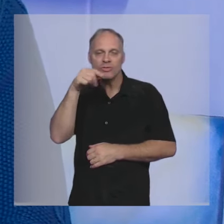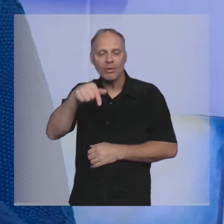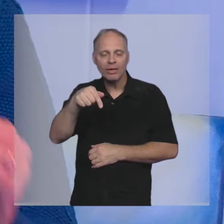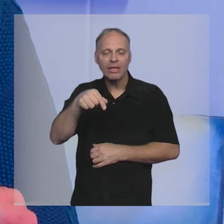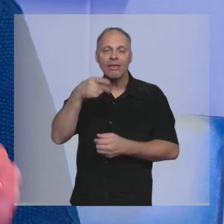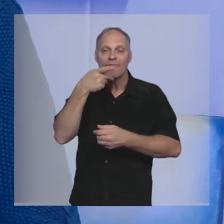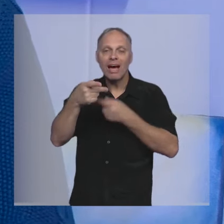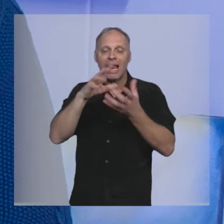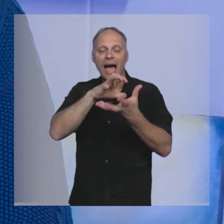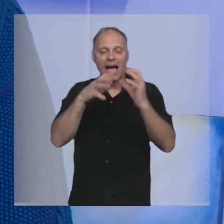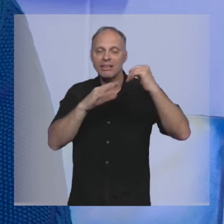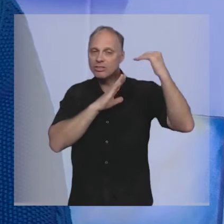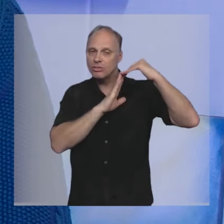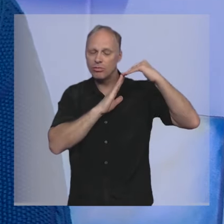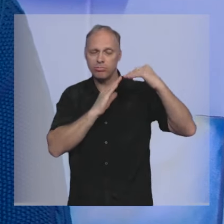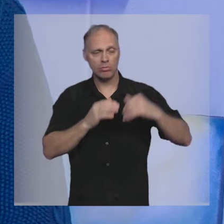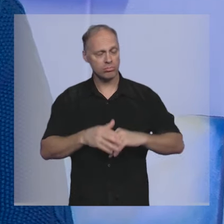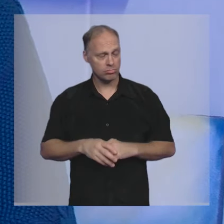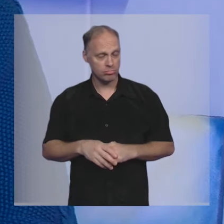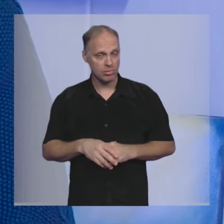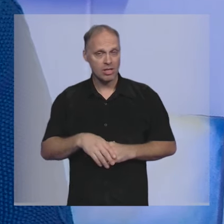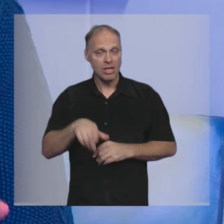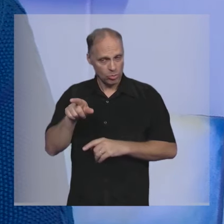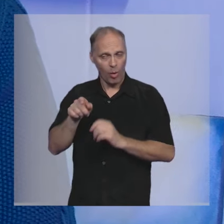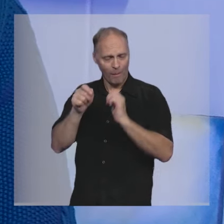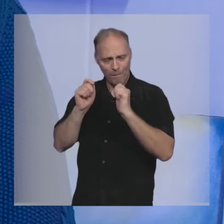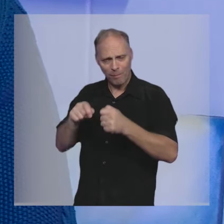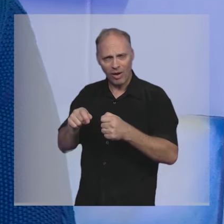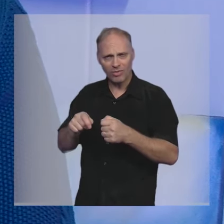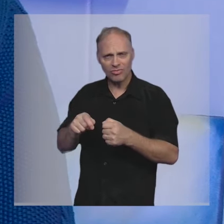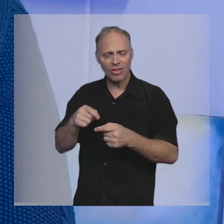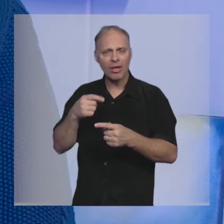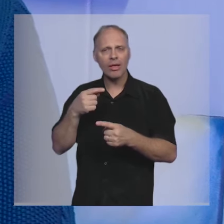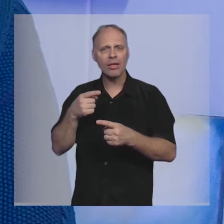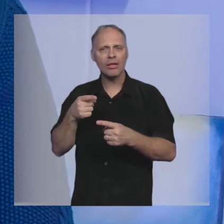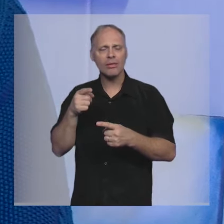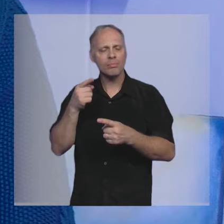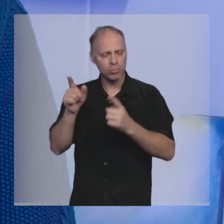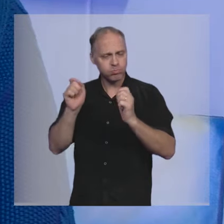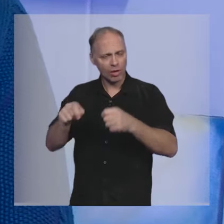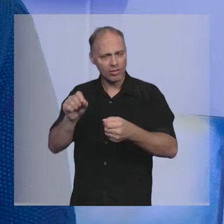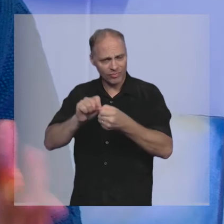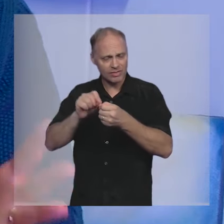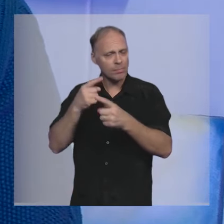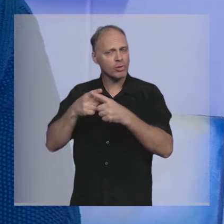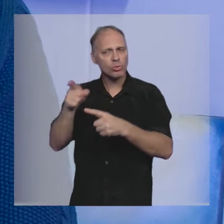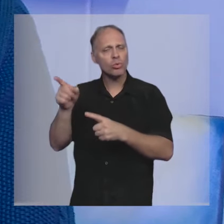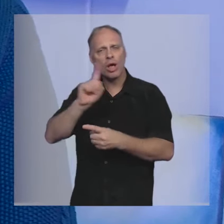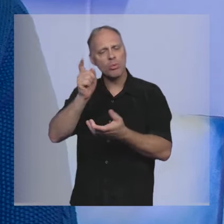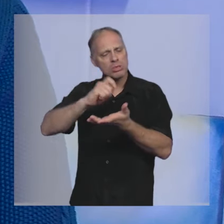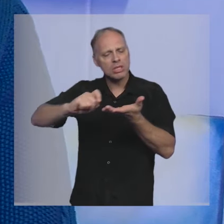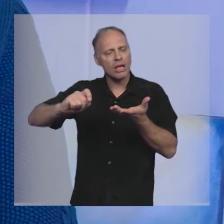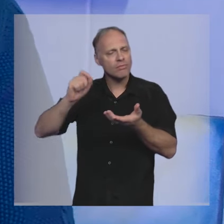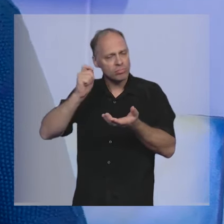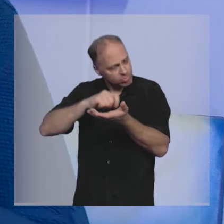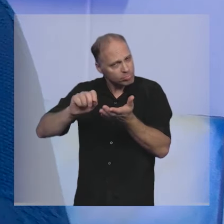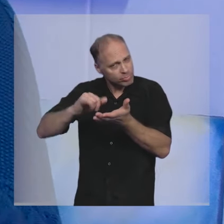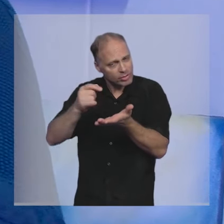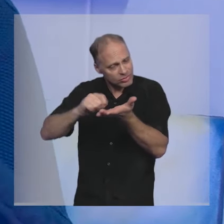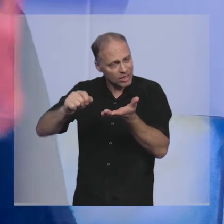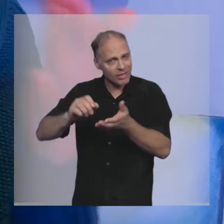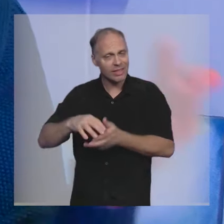fale de arte em São Leopoldo. Tu tens condições, por que tu não escreves alguma coisa? E eu